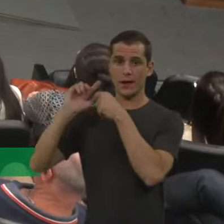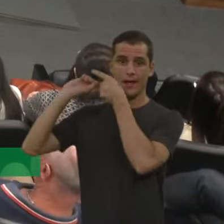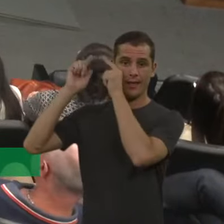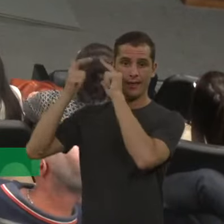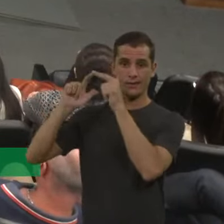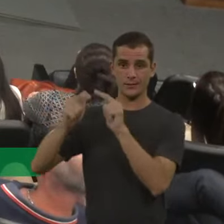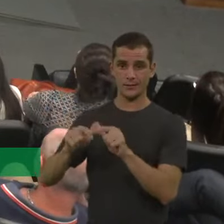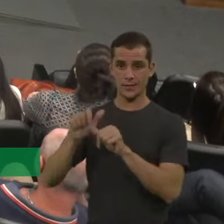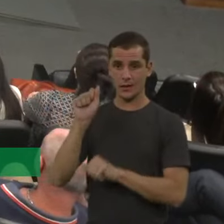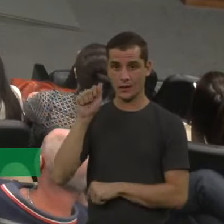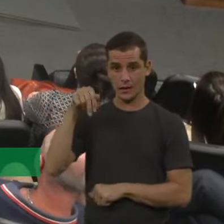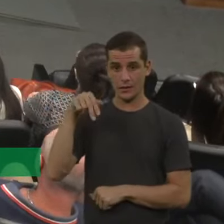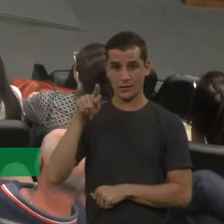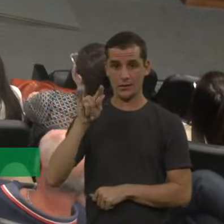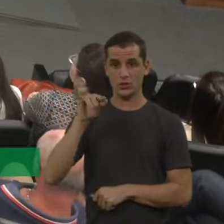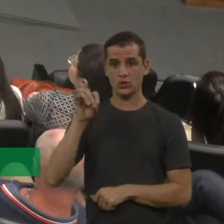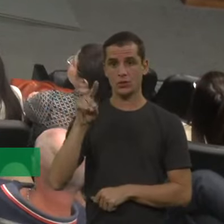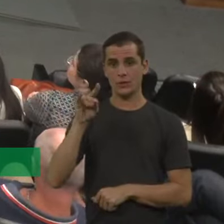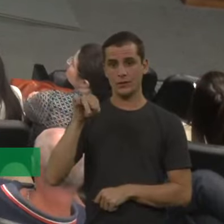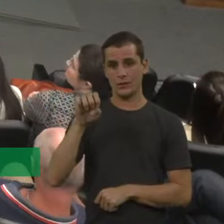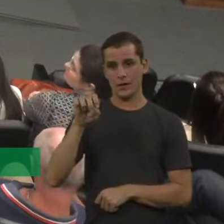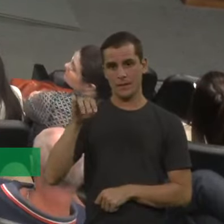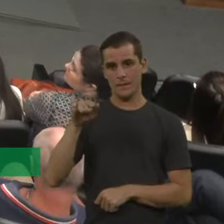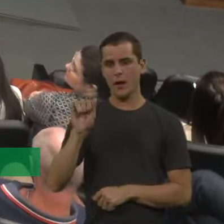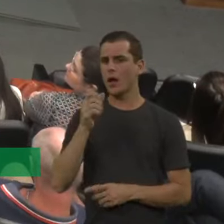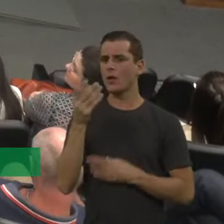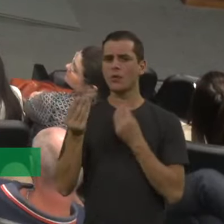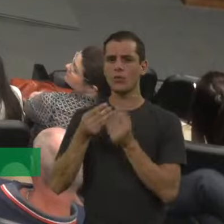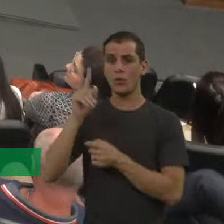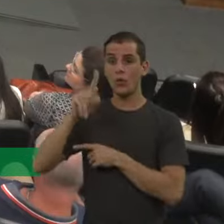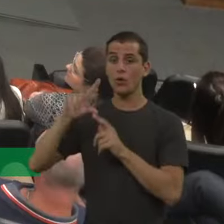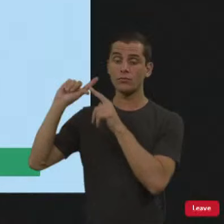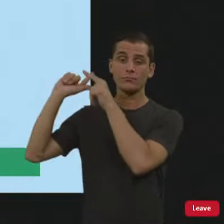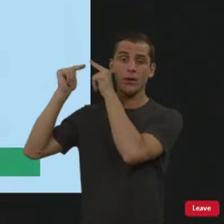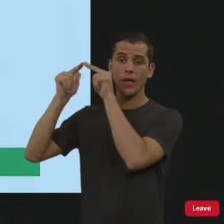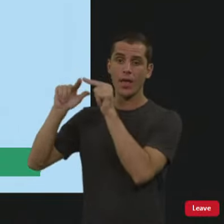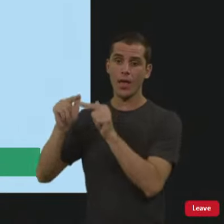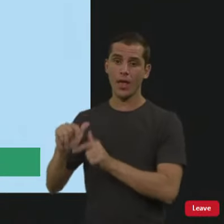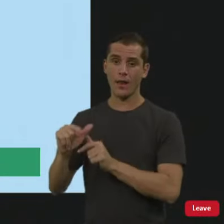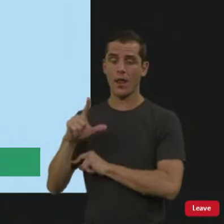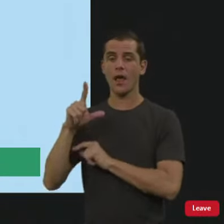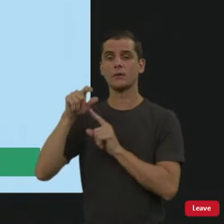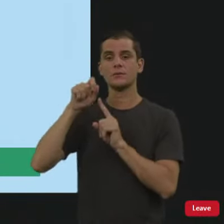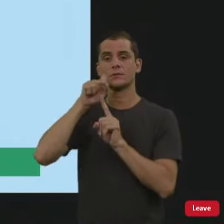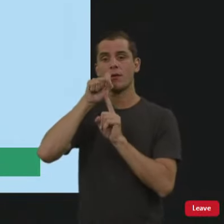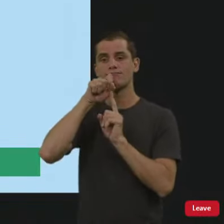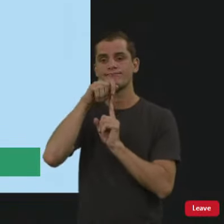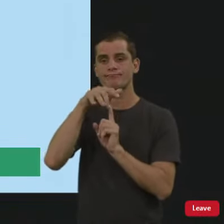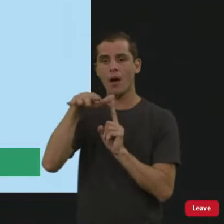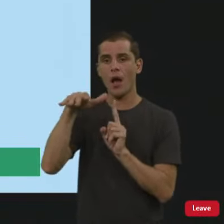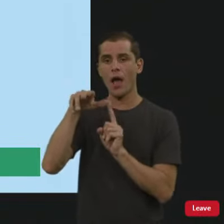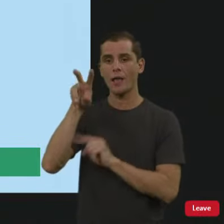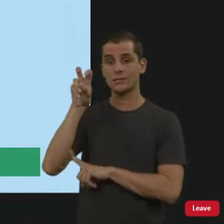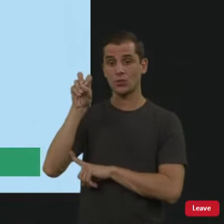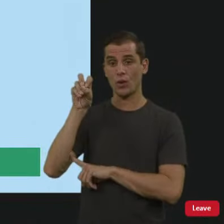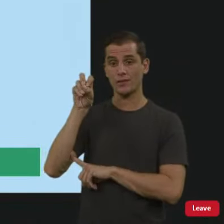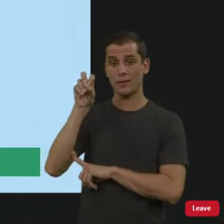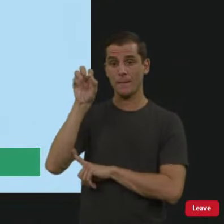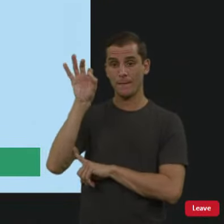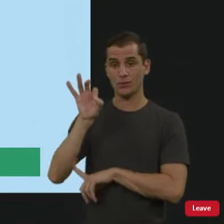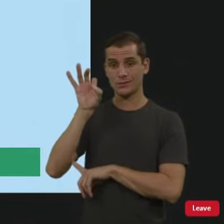primeiro, ter uma herança que é transmitida com chance de 50% de ser transmitida. Então,